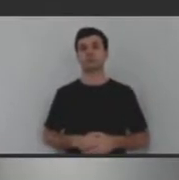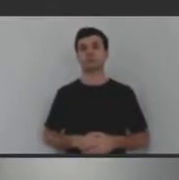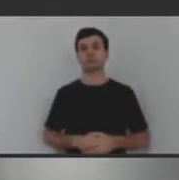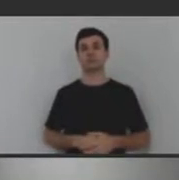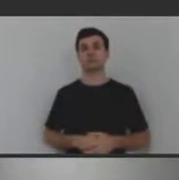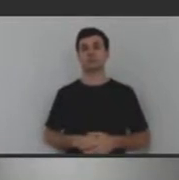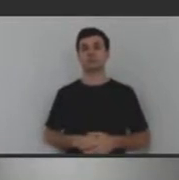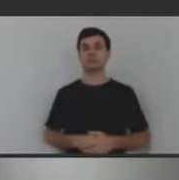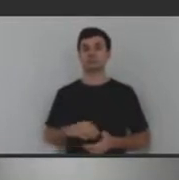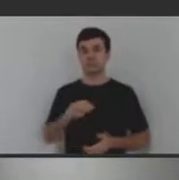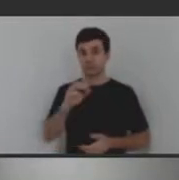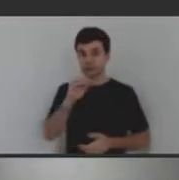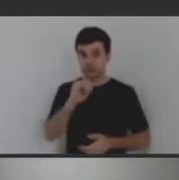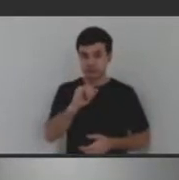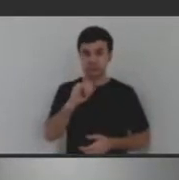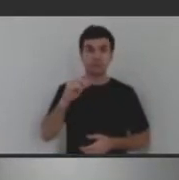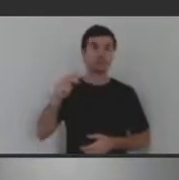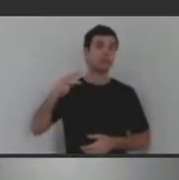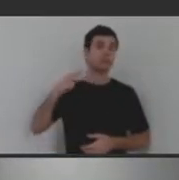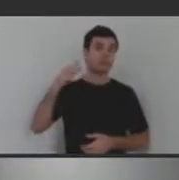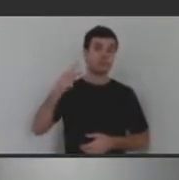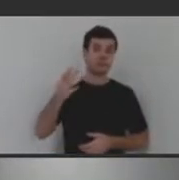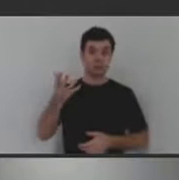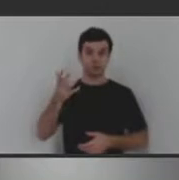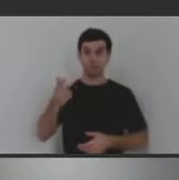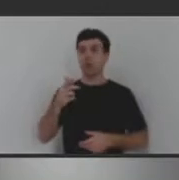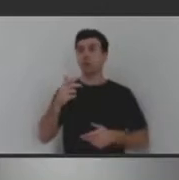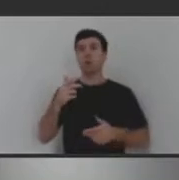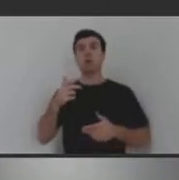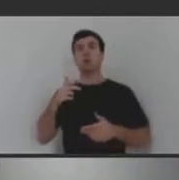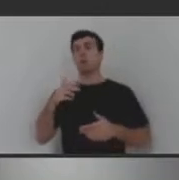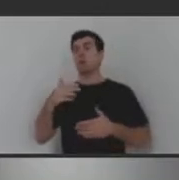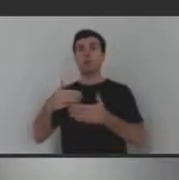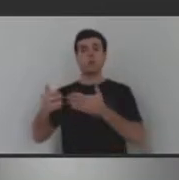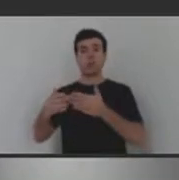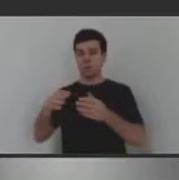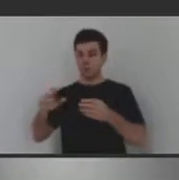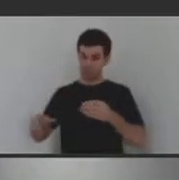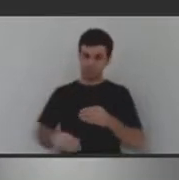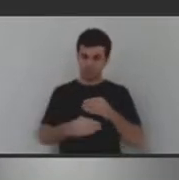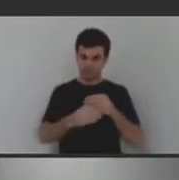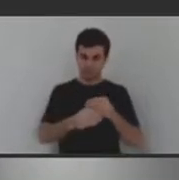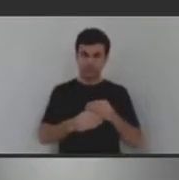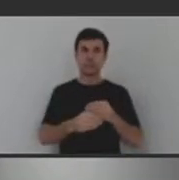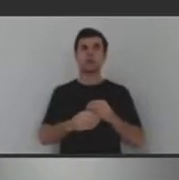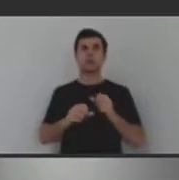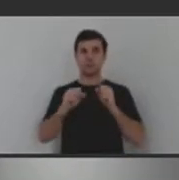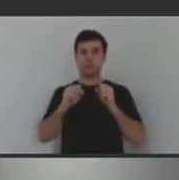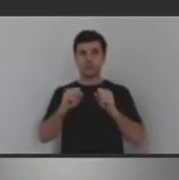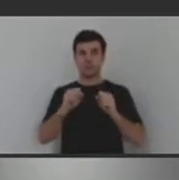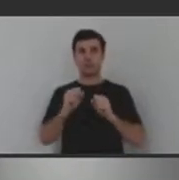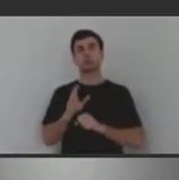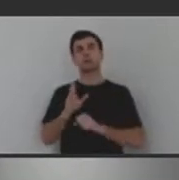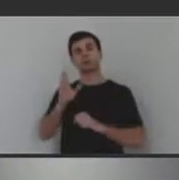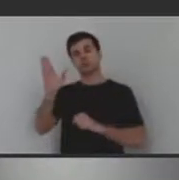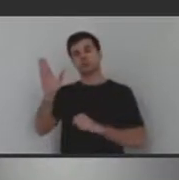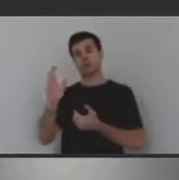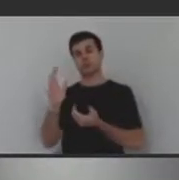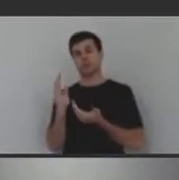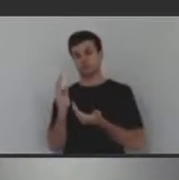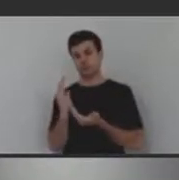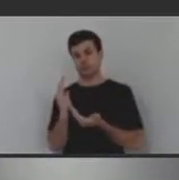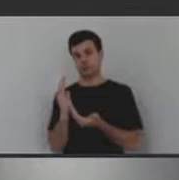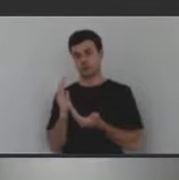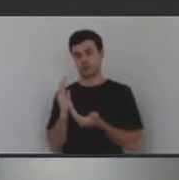que, caso os vereadores queiram subscrever qualquer uma das moções apresentadas, devem se dirigir à Câmara Municipal